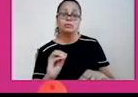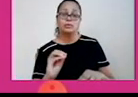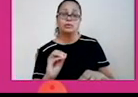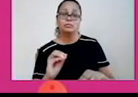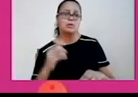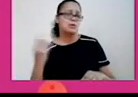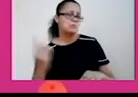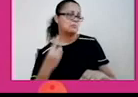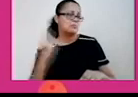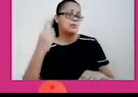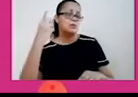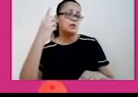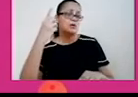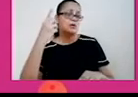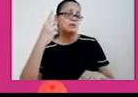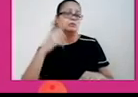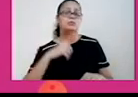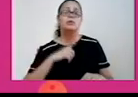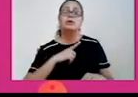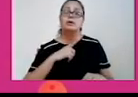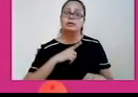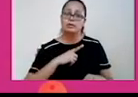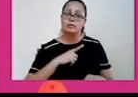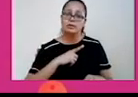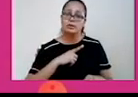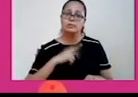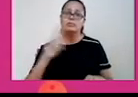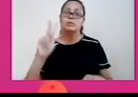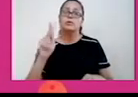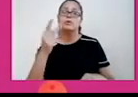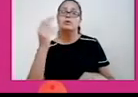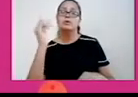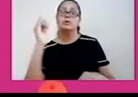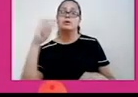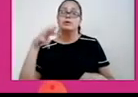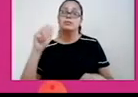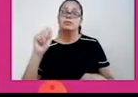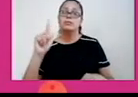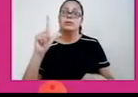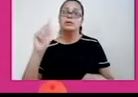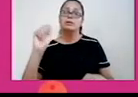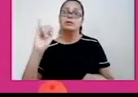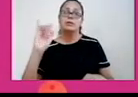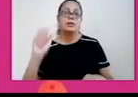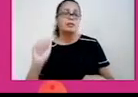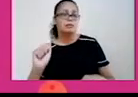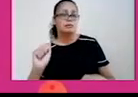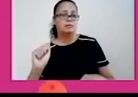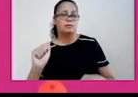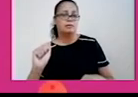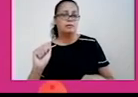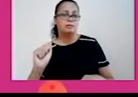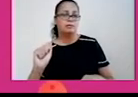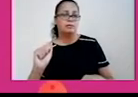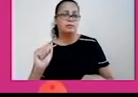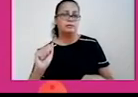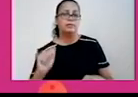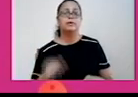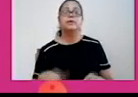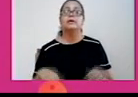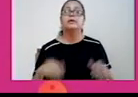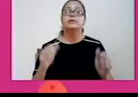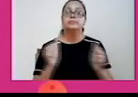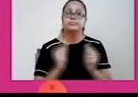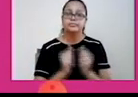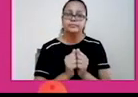alta, né, com altitude maior. Nós temos as cordilheiras do Himalaia lá, superiores a 2.000 metros. É nessa região que fica a fronteira com a